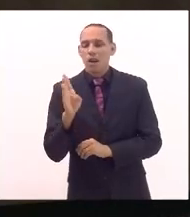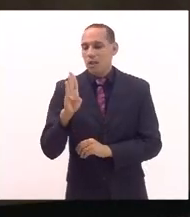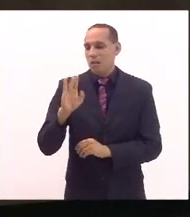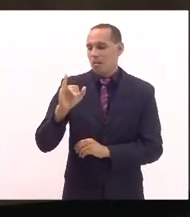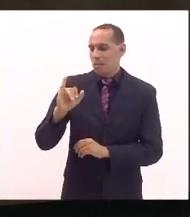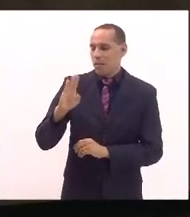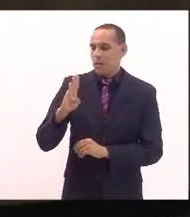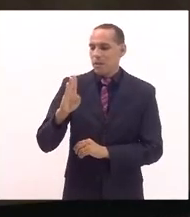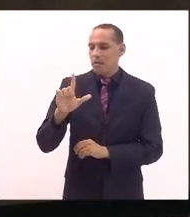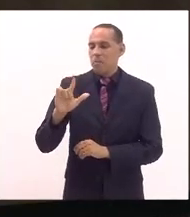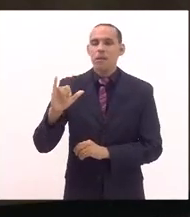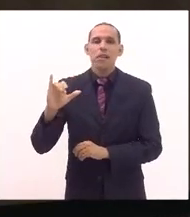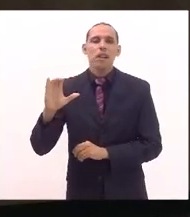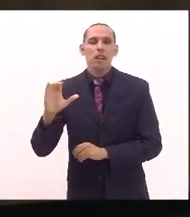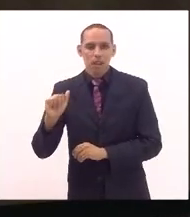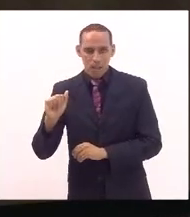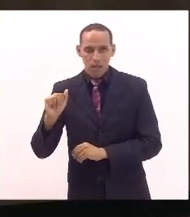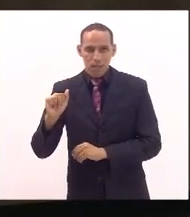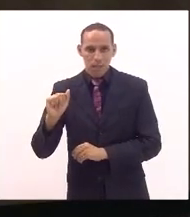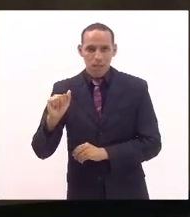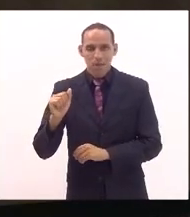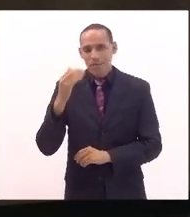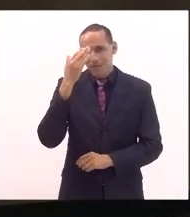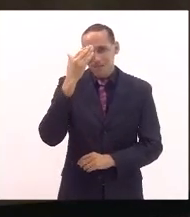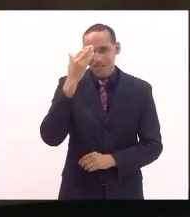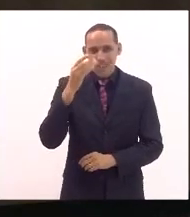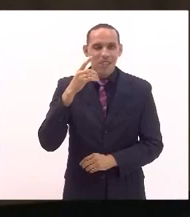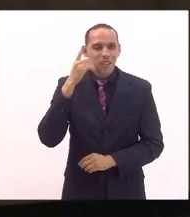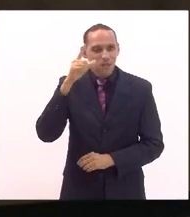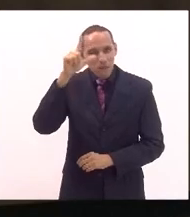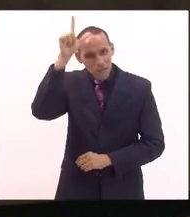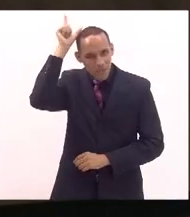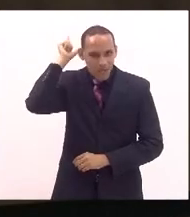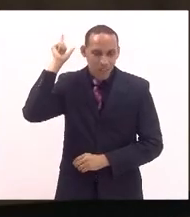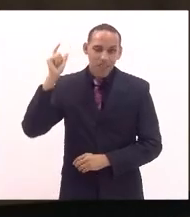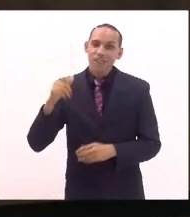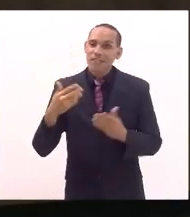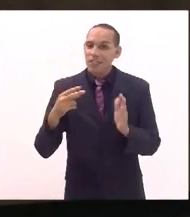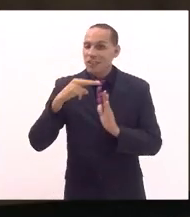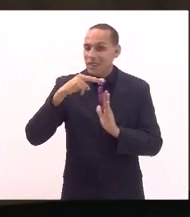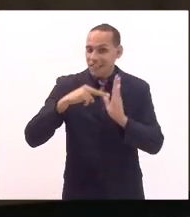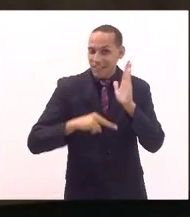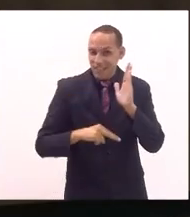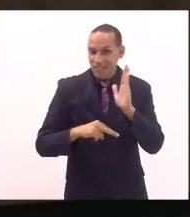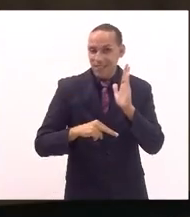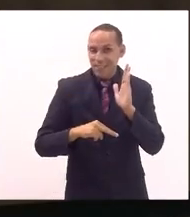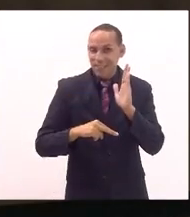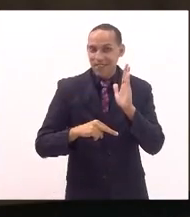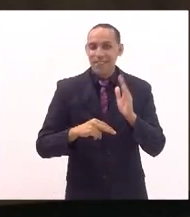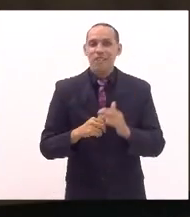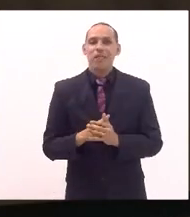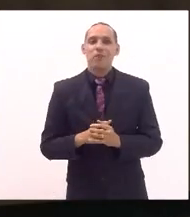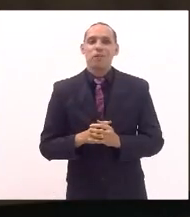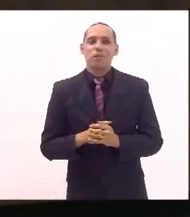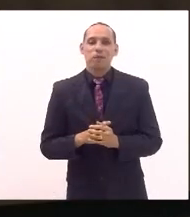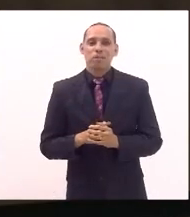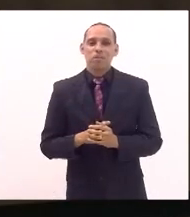é bíblica e obrigado Deputado João lerei lerei